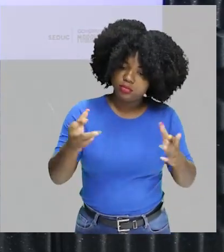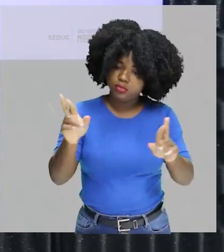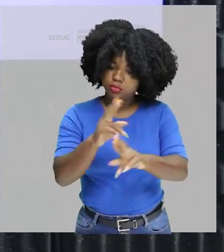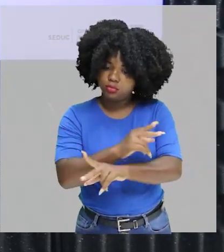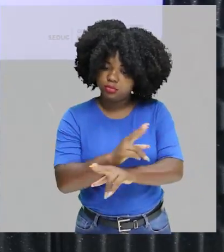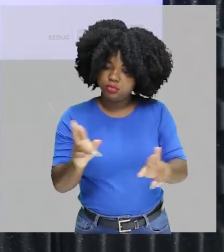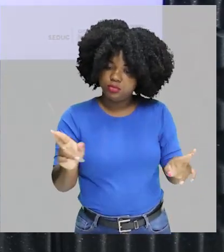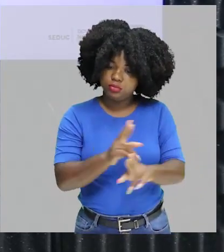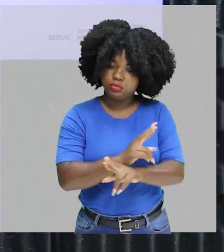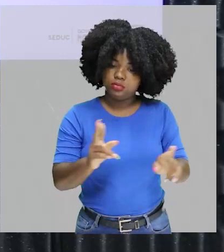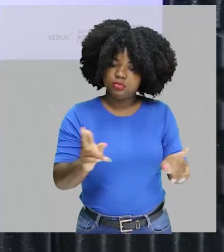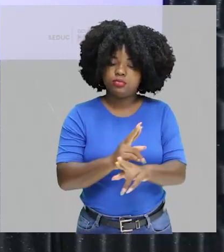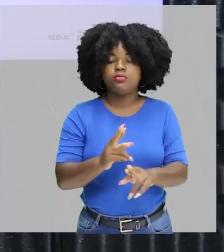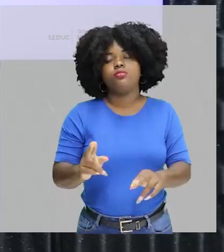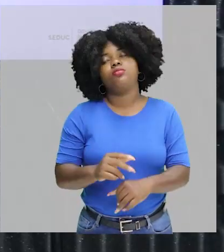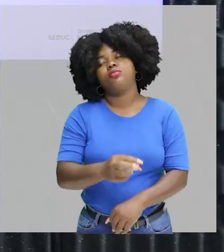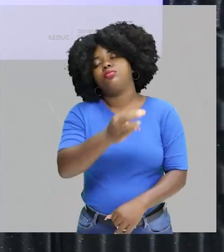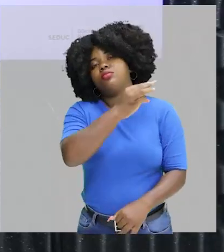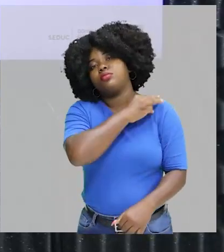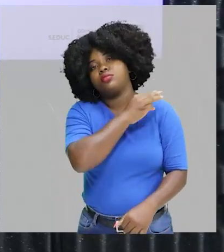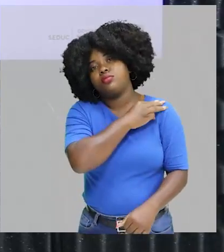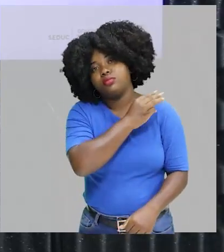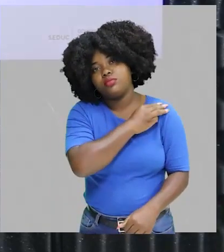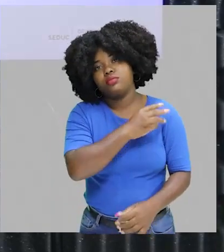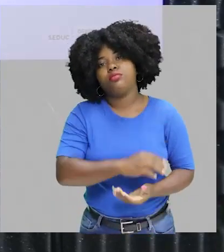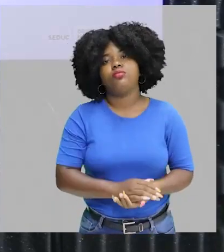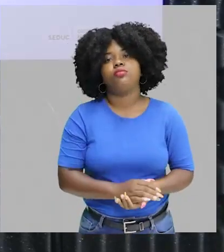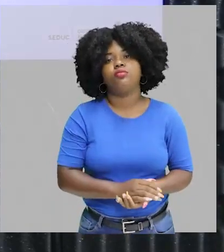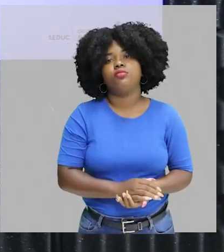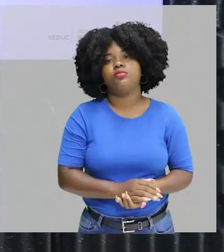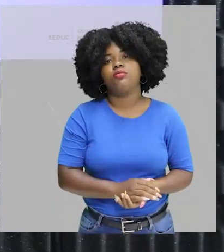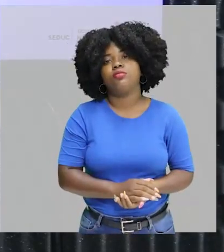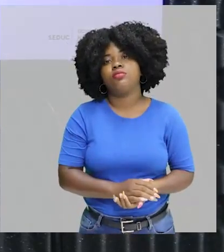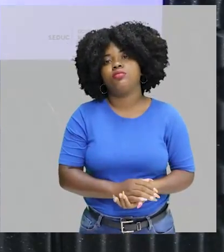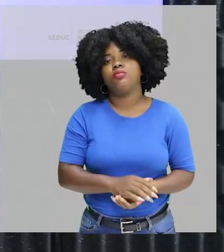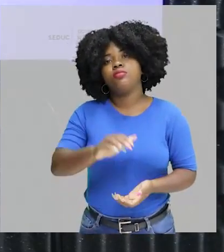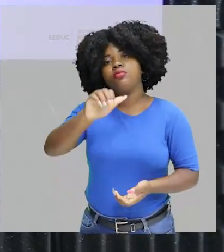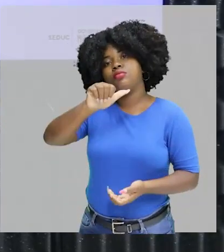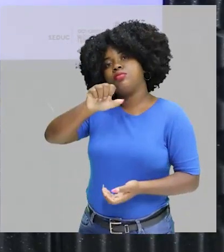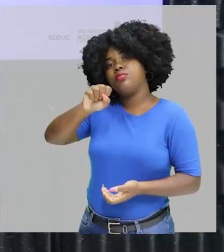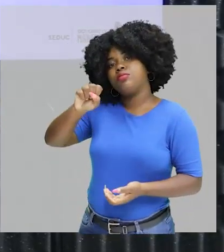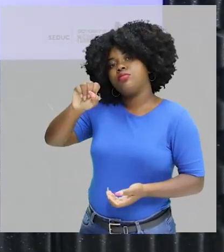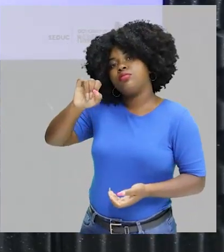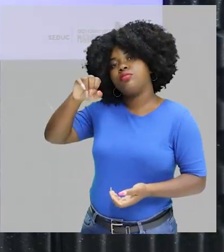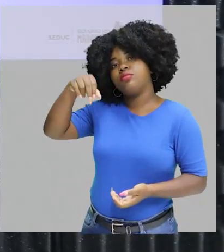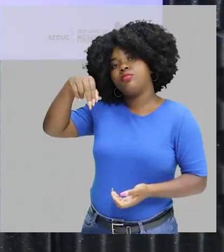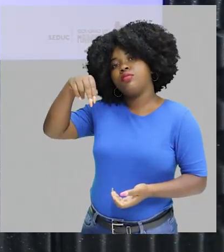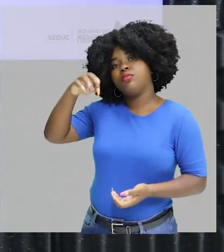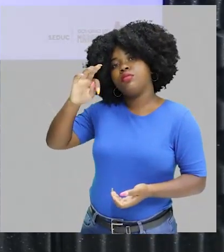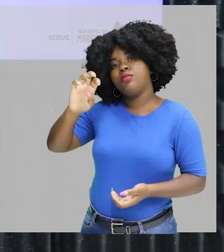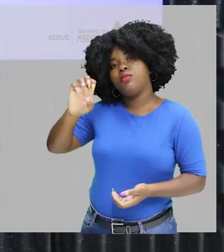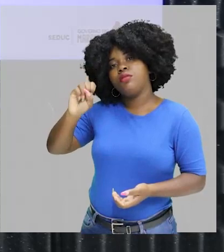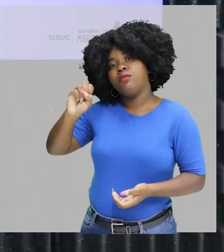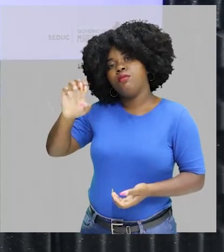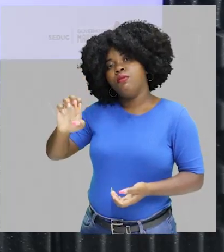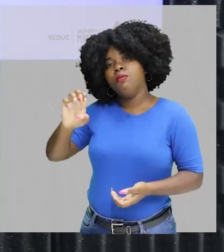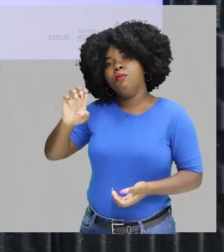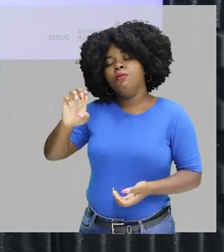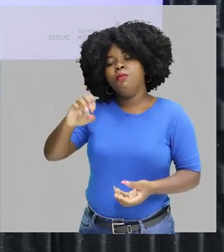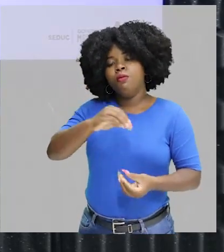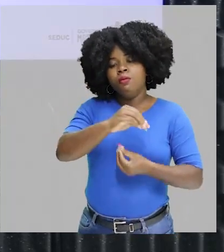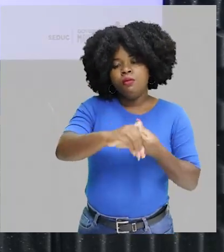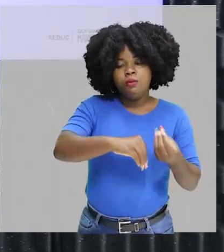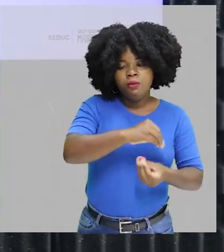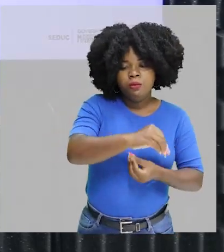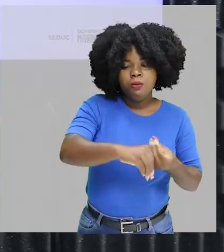relacionadas ao terceiro ano do ensino médio, a síntese dos compostos orgânicos. Síntese,